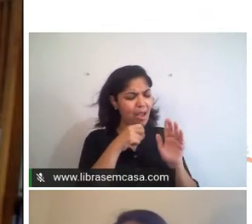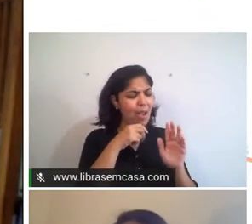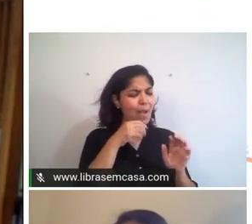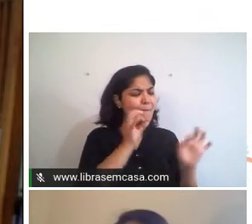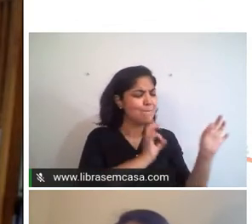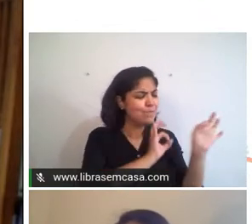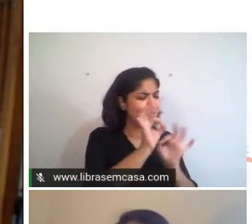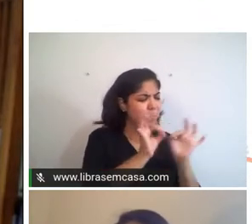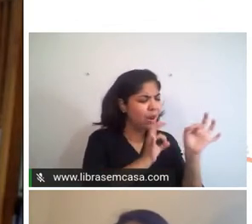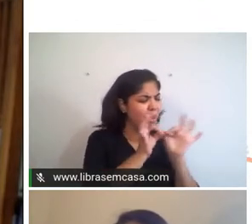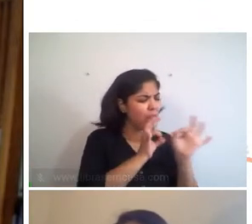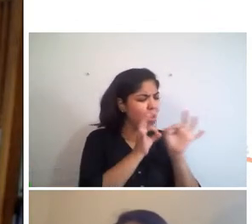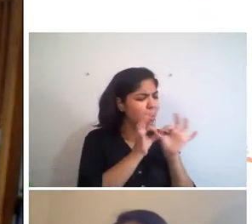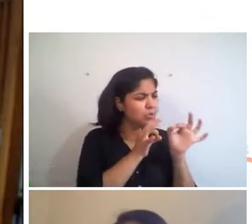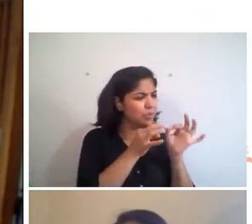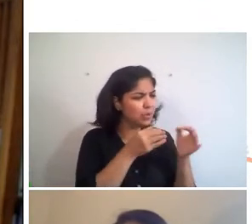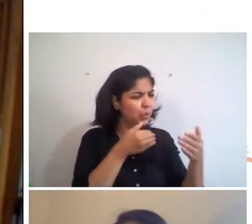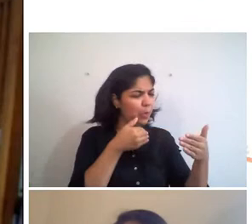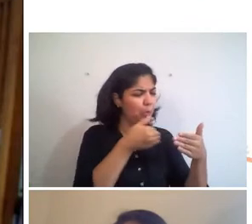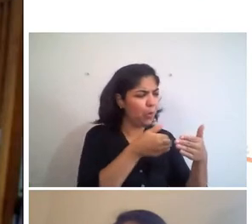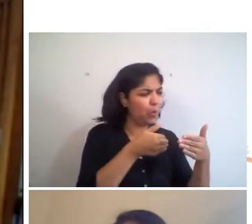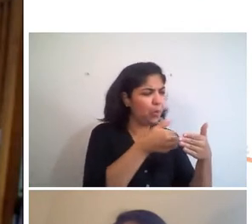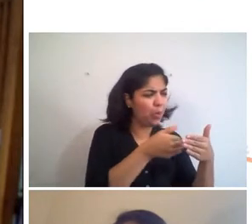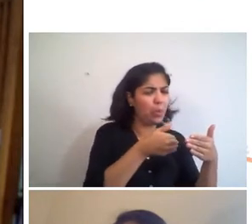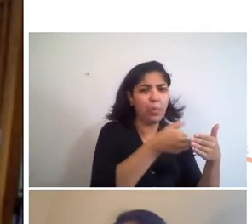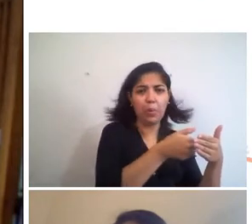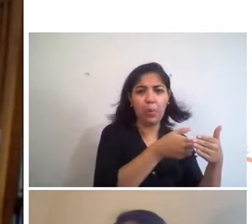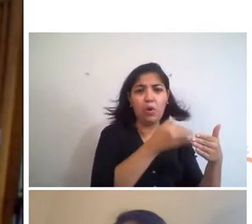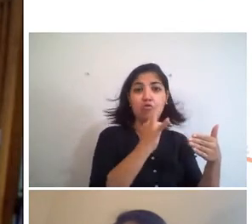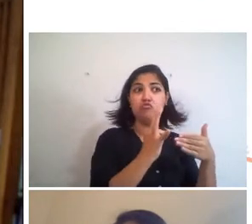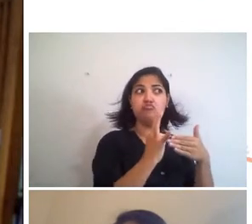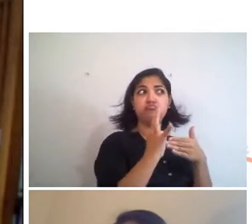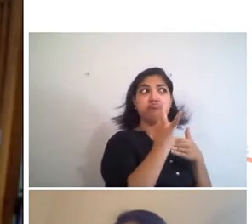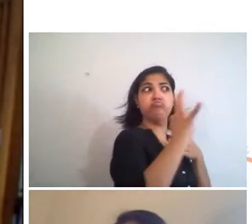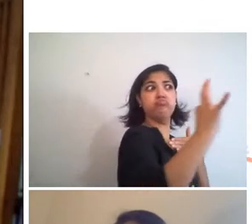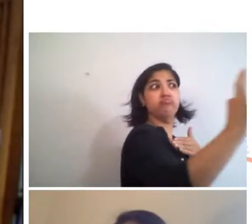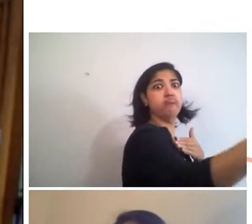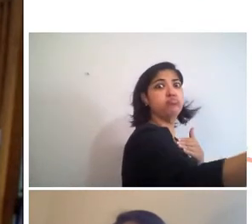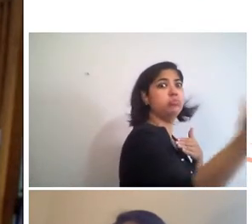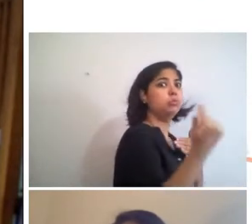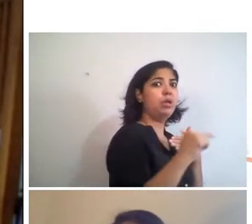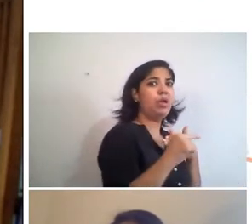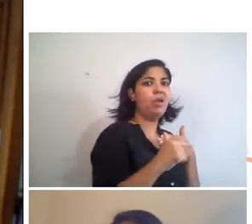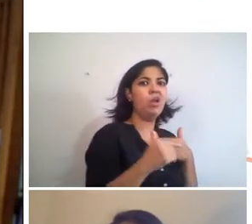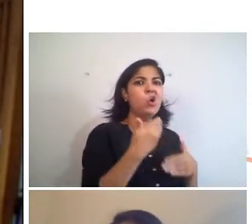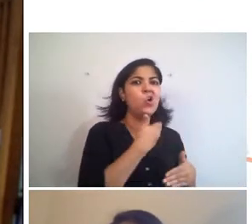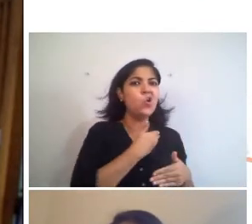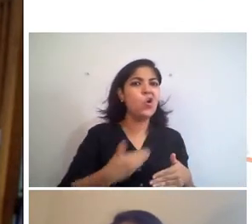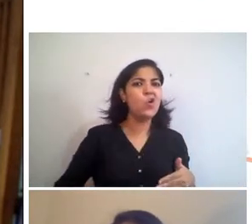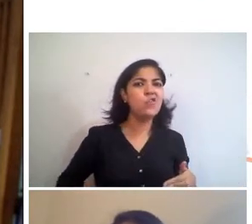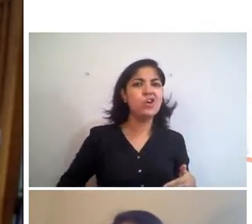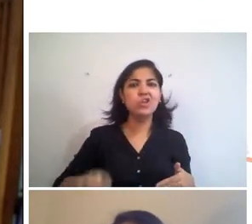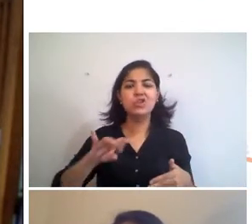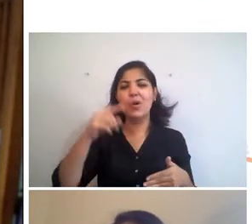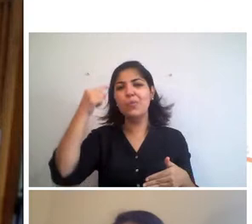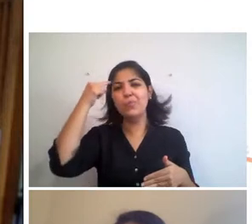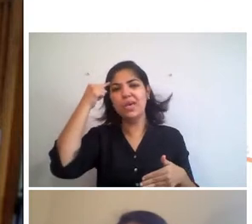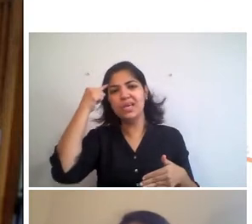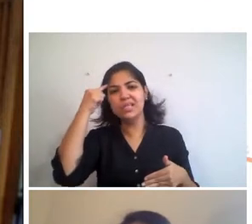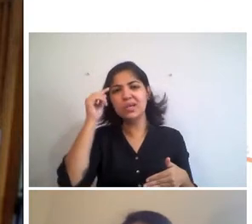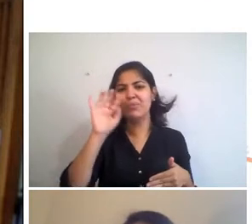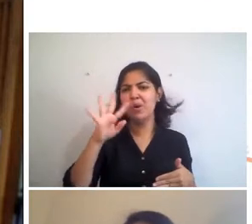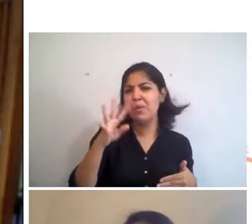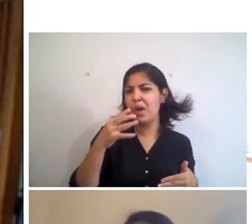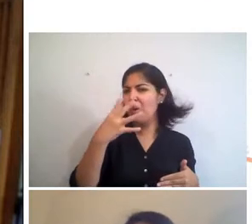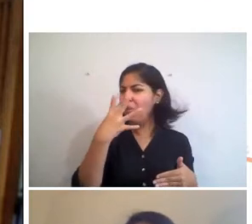muito, muito curto prazo, quer dizer, em geral, empresas e governos só conseguem pensar em 3, 4 ou 5 anos